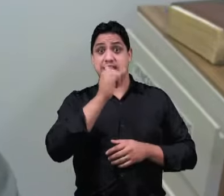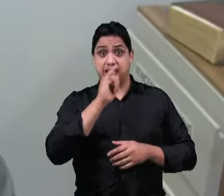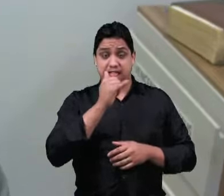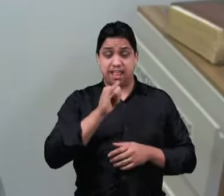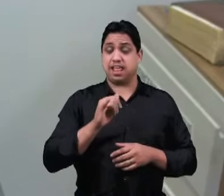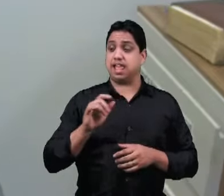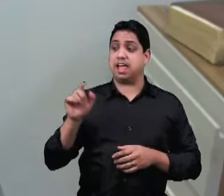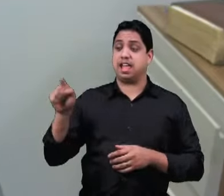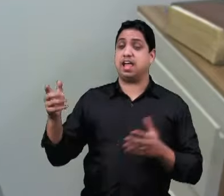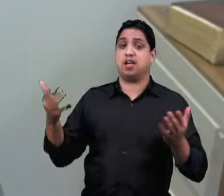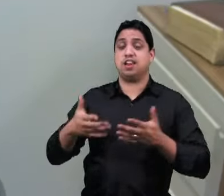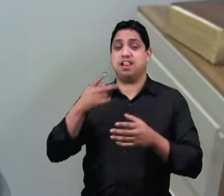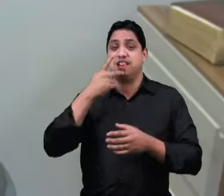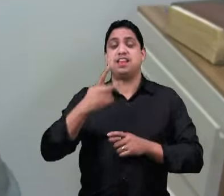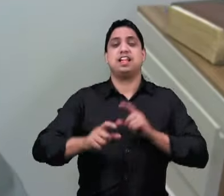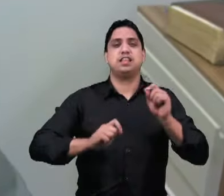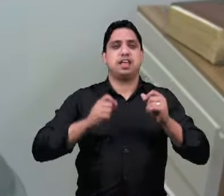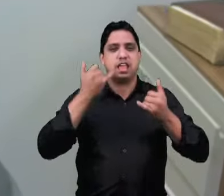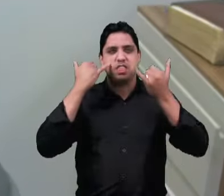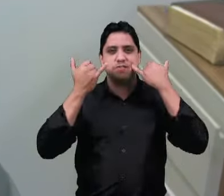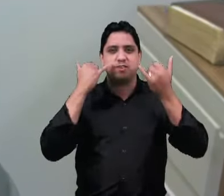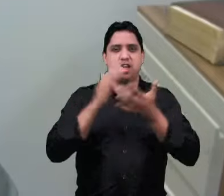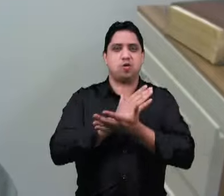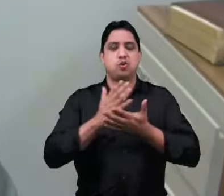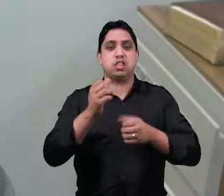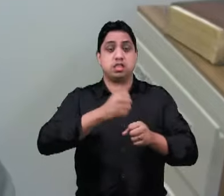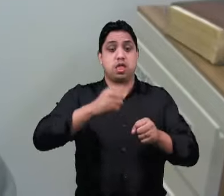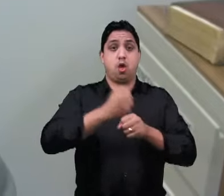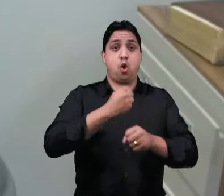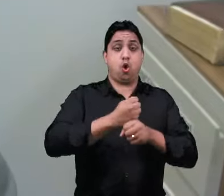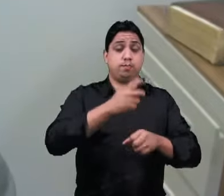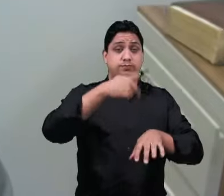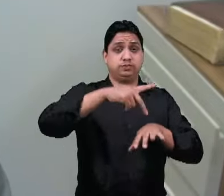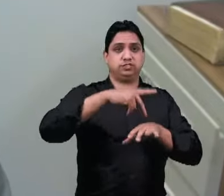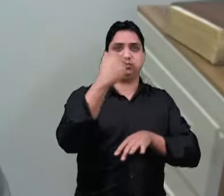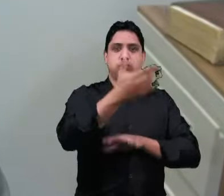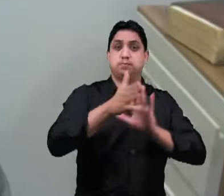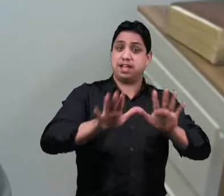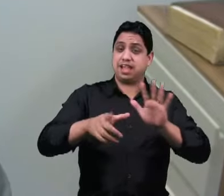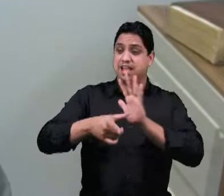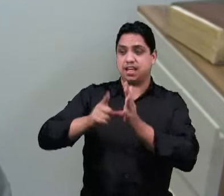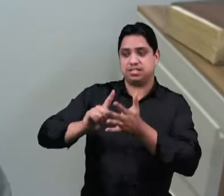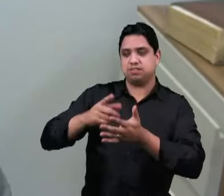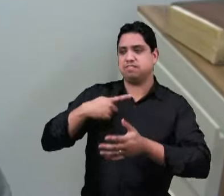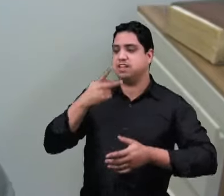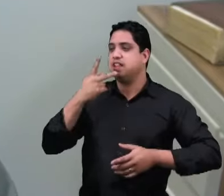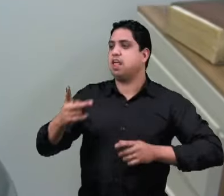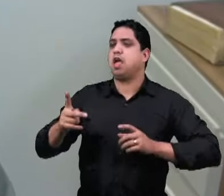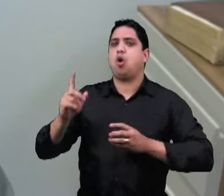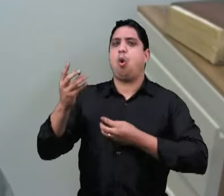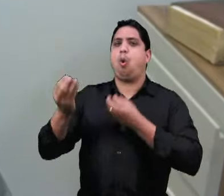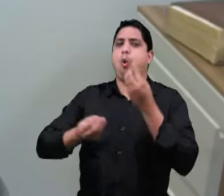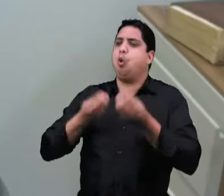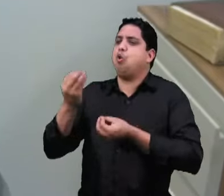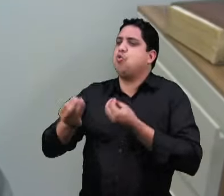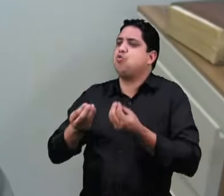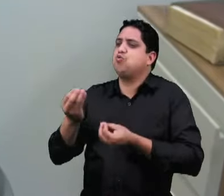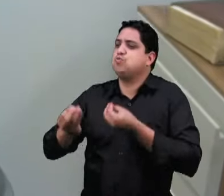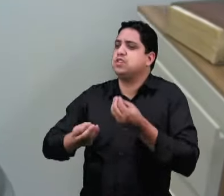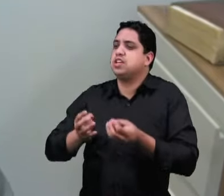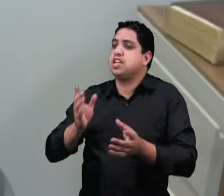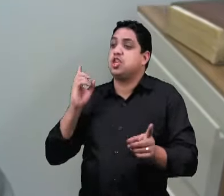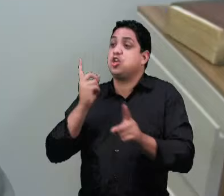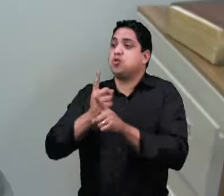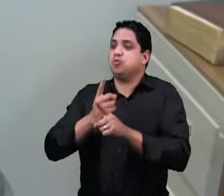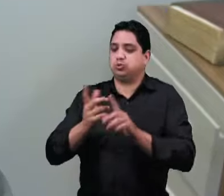trazendo um pouco aqui essas informações sobre a obra do exterior. Mas antes, eu gostaria de falar com o pastor como que foi esse